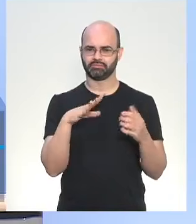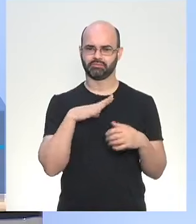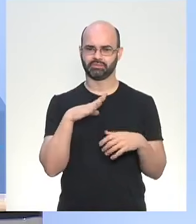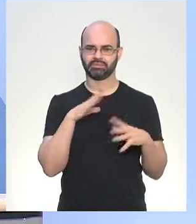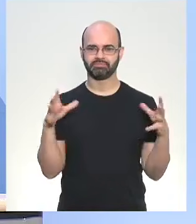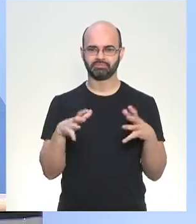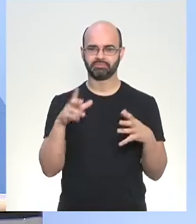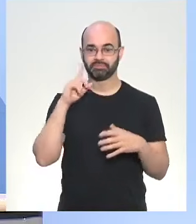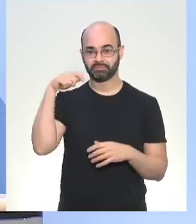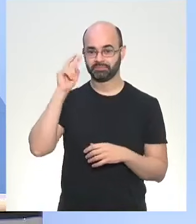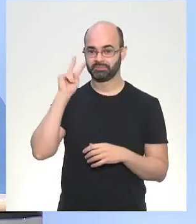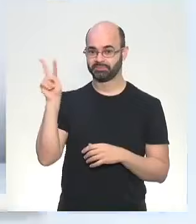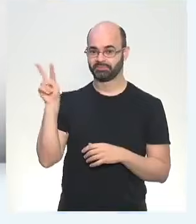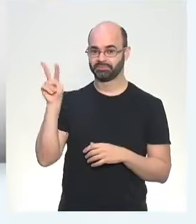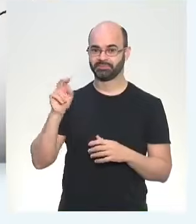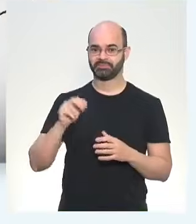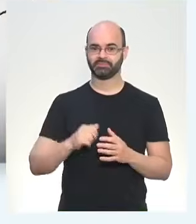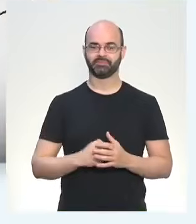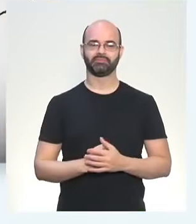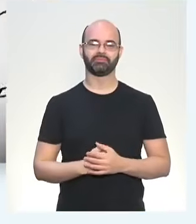vídeo.